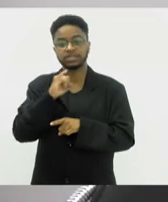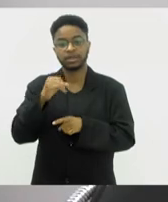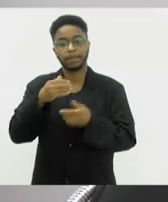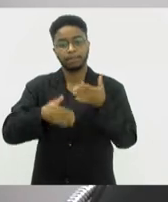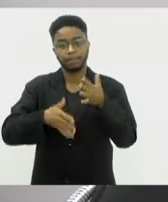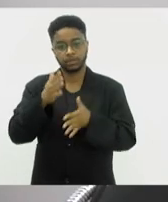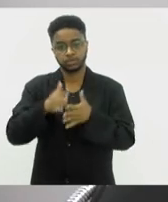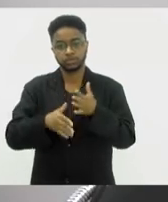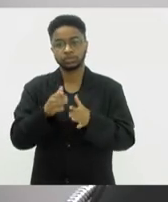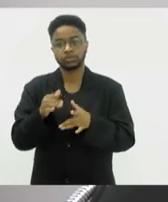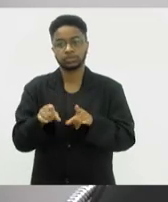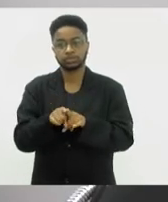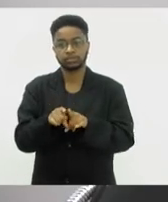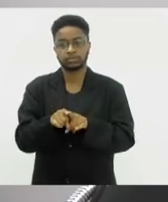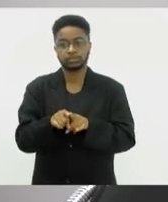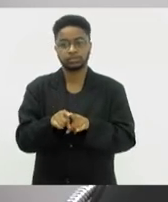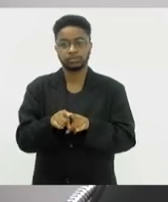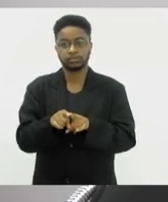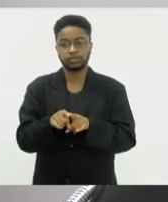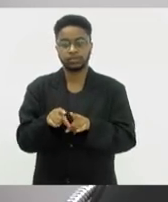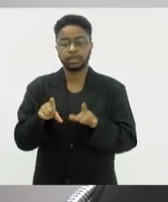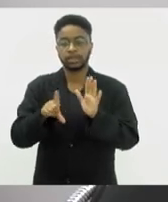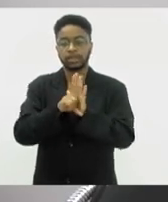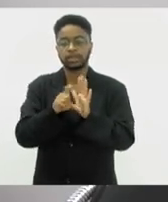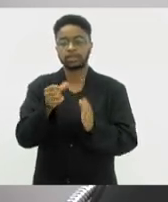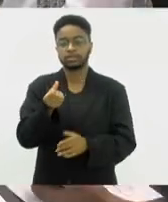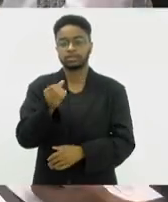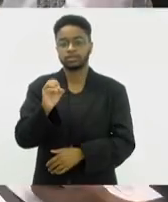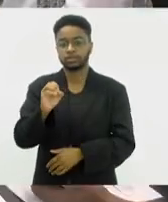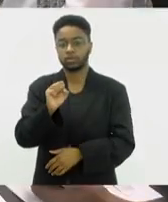prejudicabilidade, prejudicabilidade da outra coisa. 684.